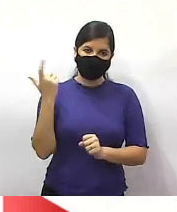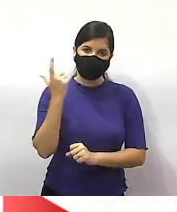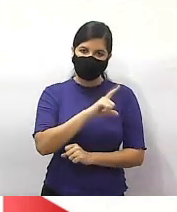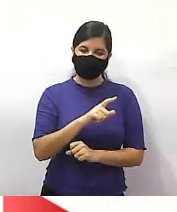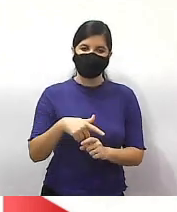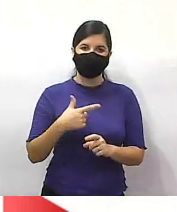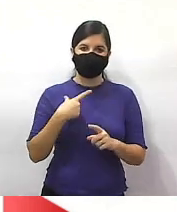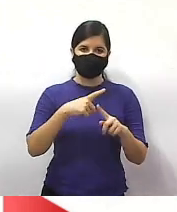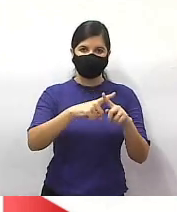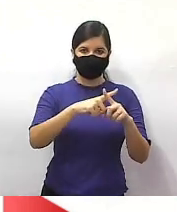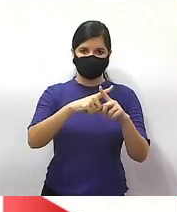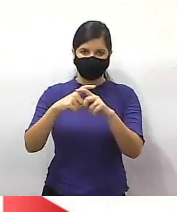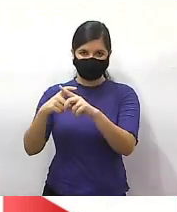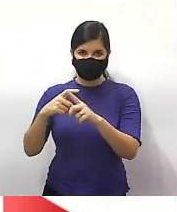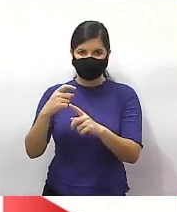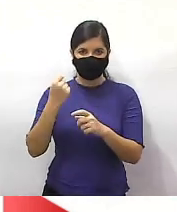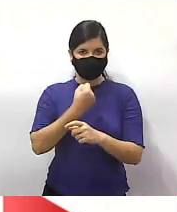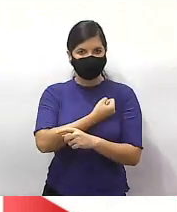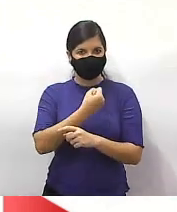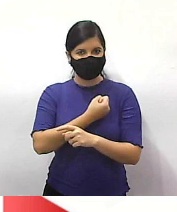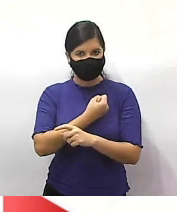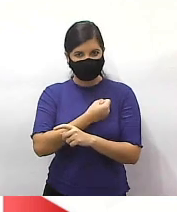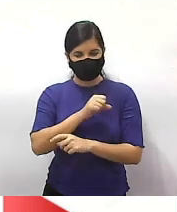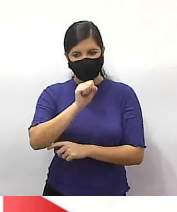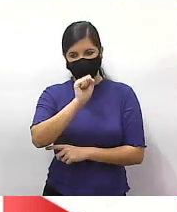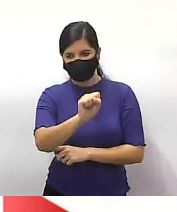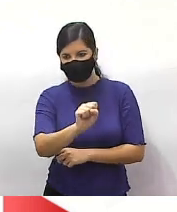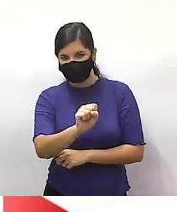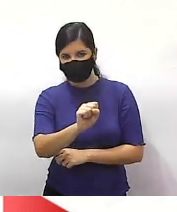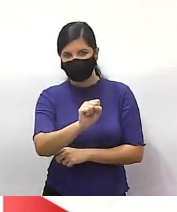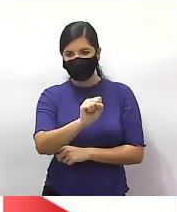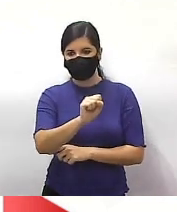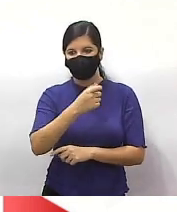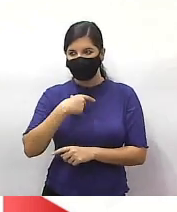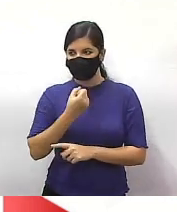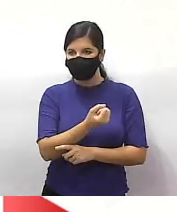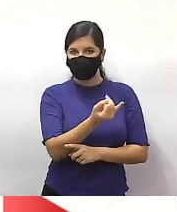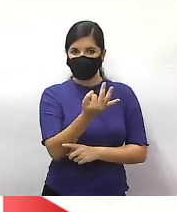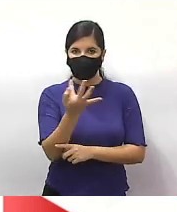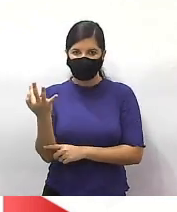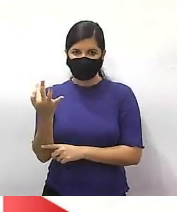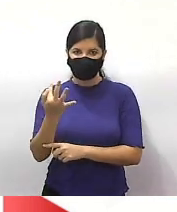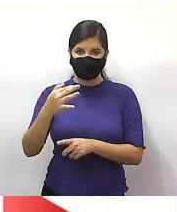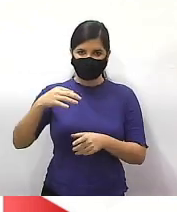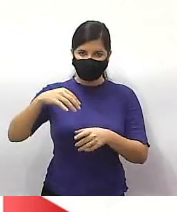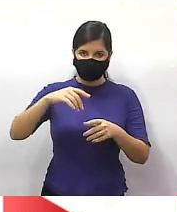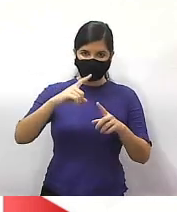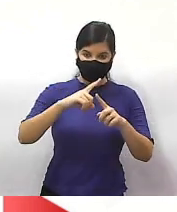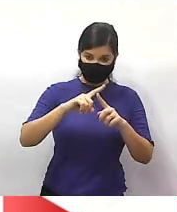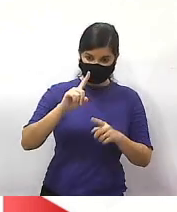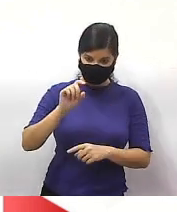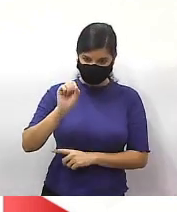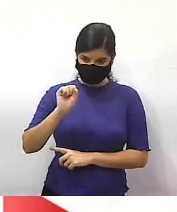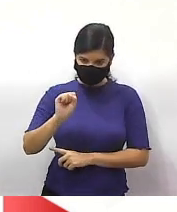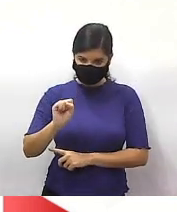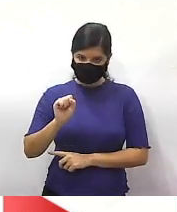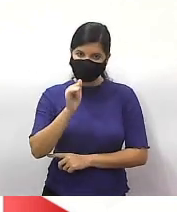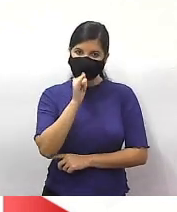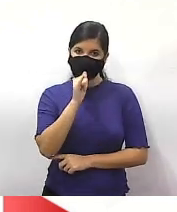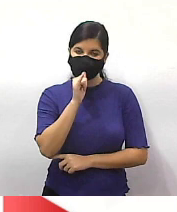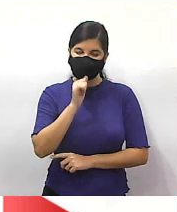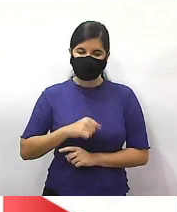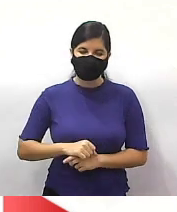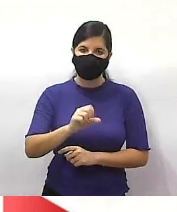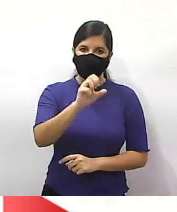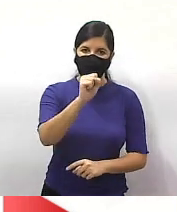obtidos multiplicando o número natural por 8, e aí eu faço a quantidade de pacote vezes 8 e já tenho. Por exemplo,